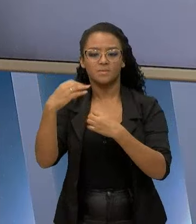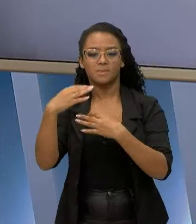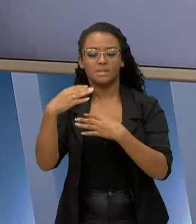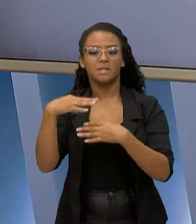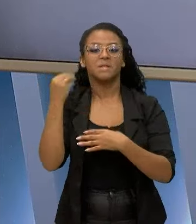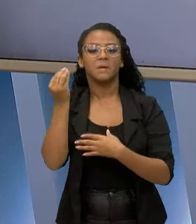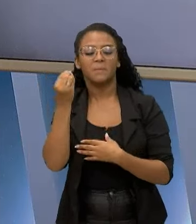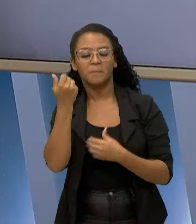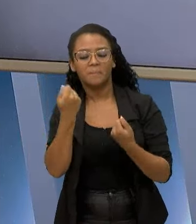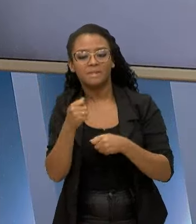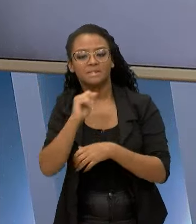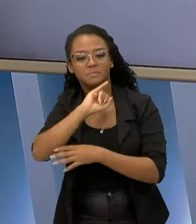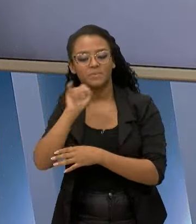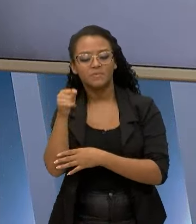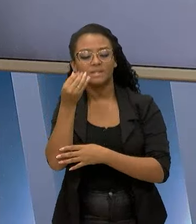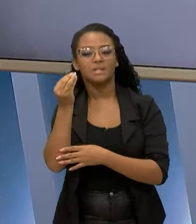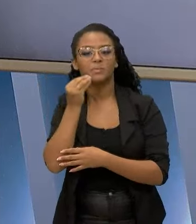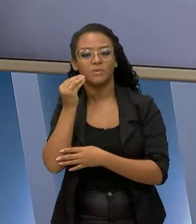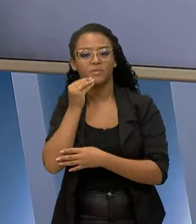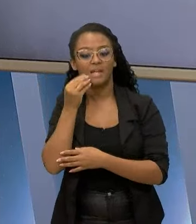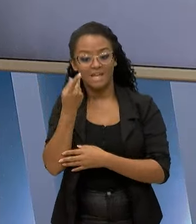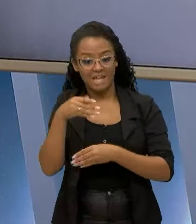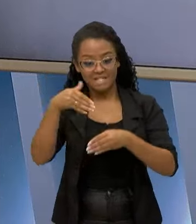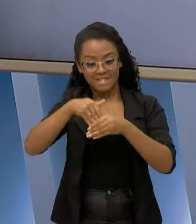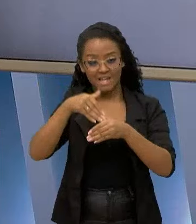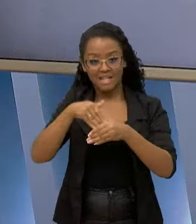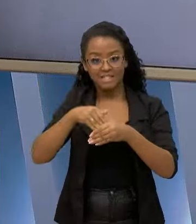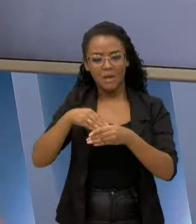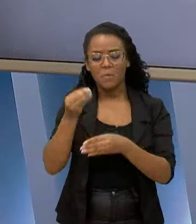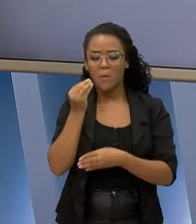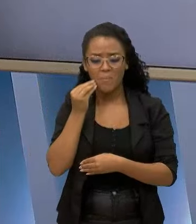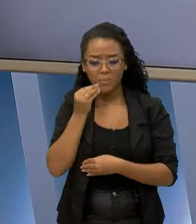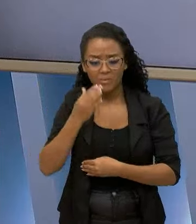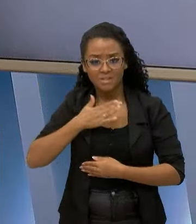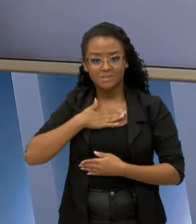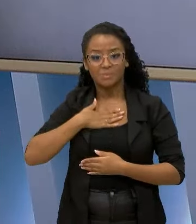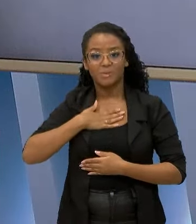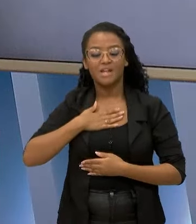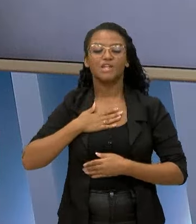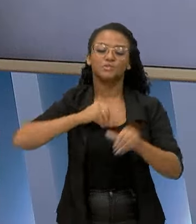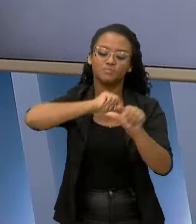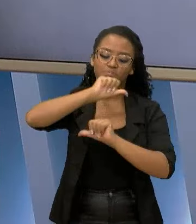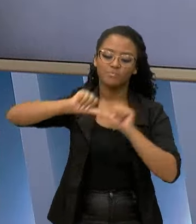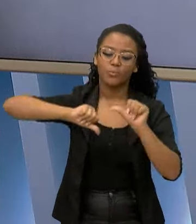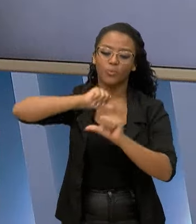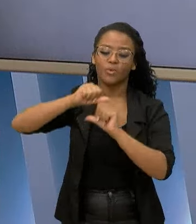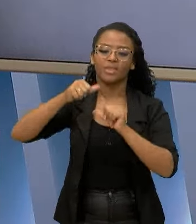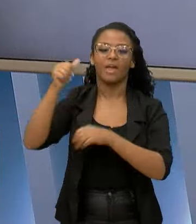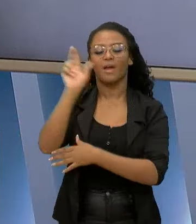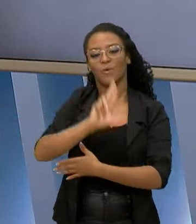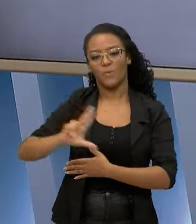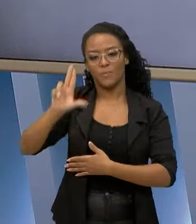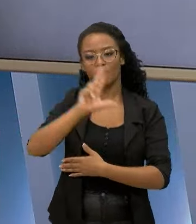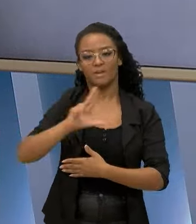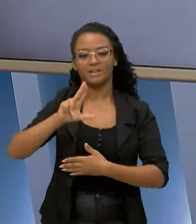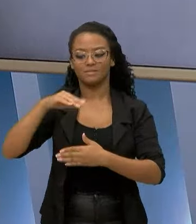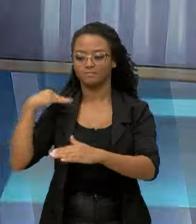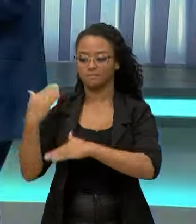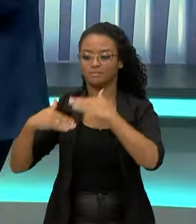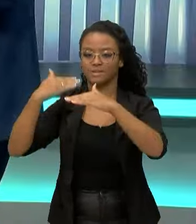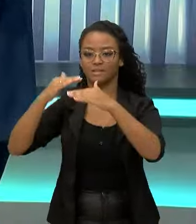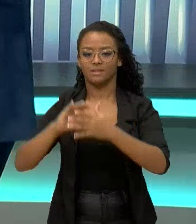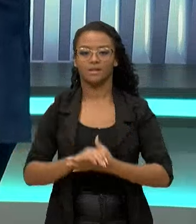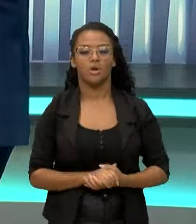na porta. E essa eleição é uma grande oportunidade de mudar a cidade de Uberlândia e fazer a cidade caminhar para frente.